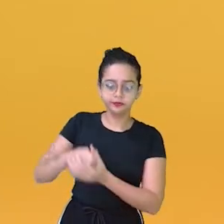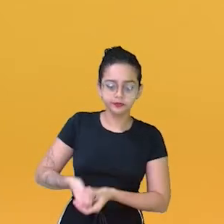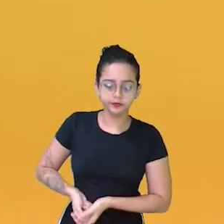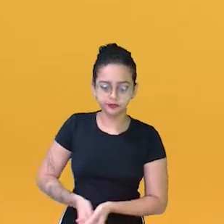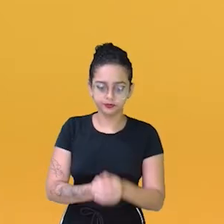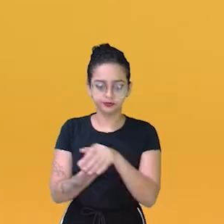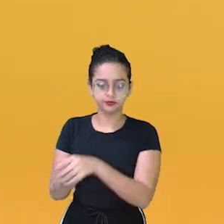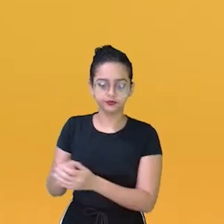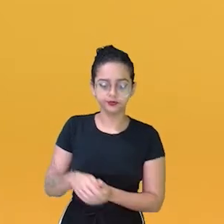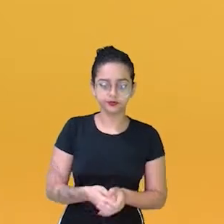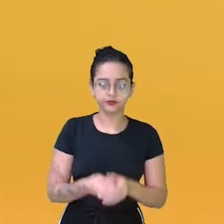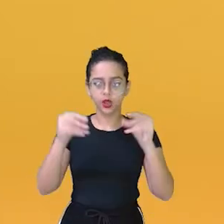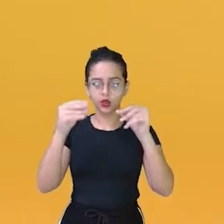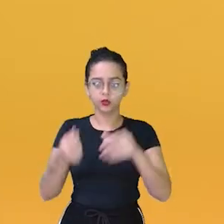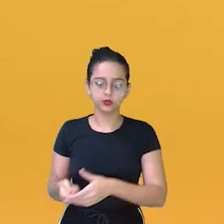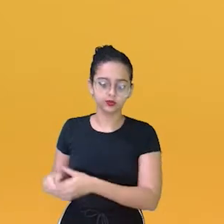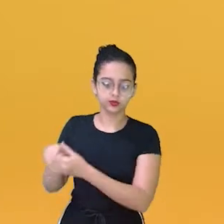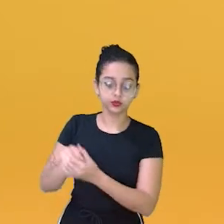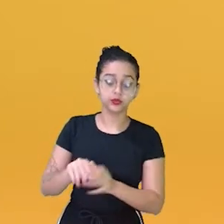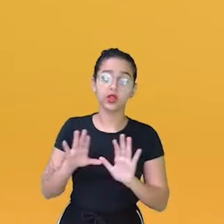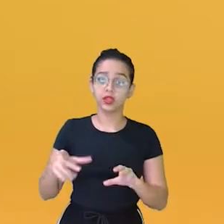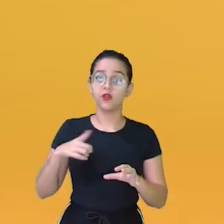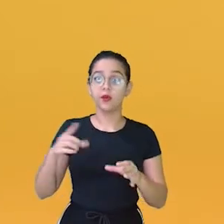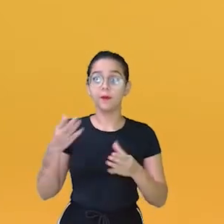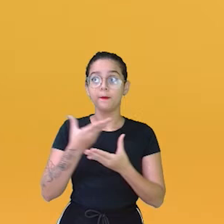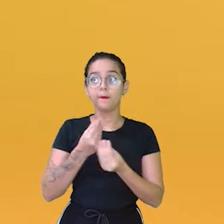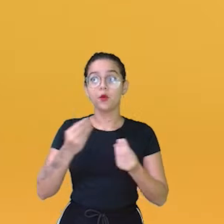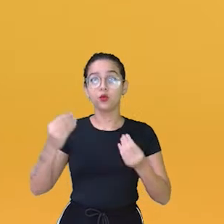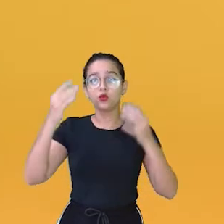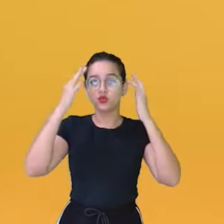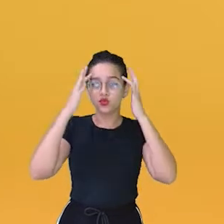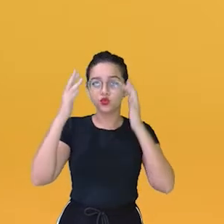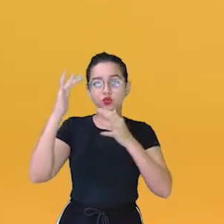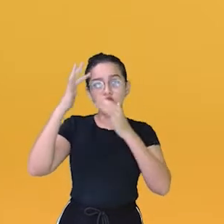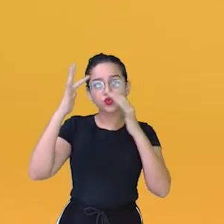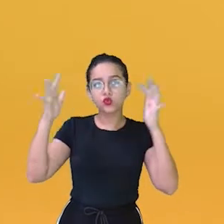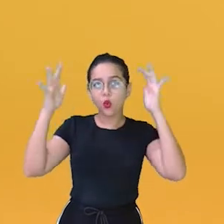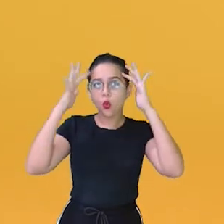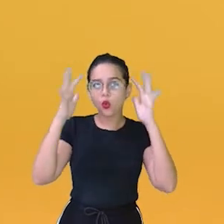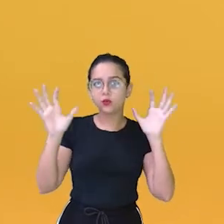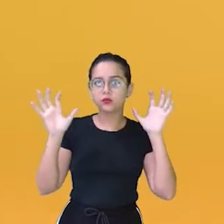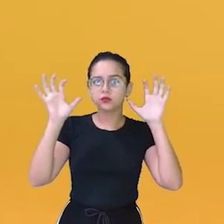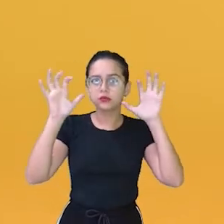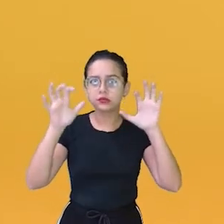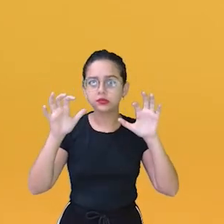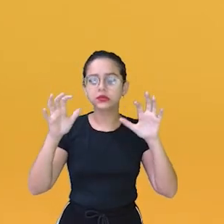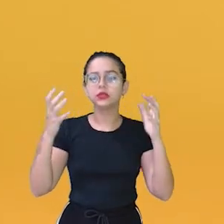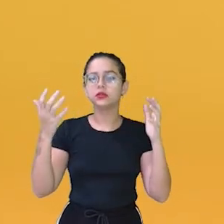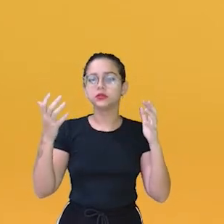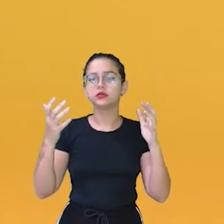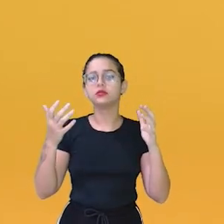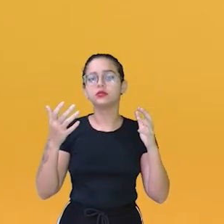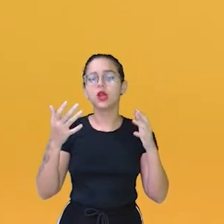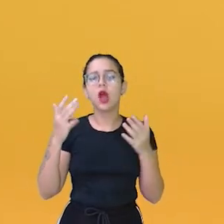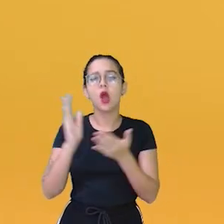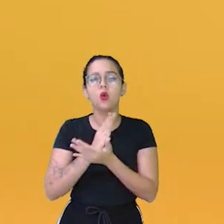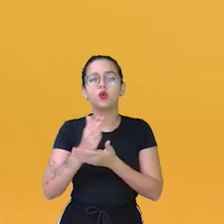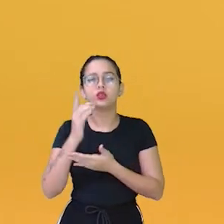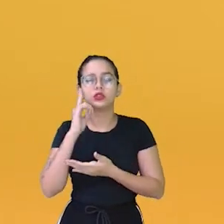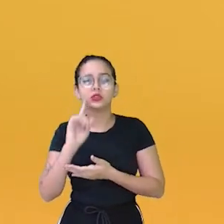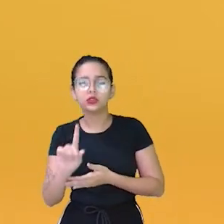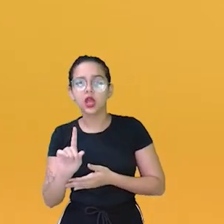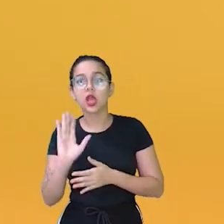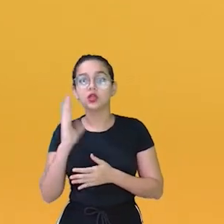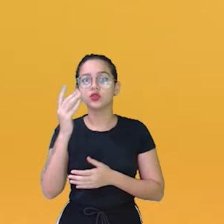Porém, como a mãe teve assim, uma série de pesadelos e assombros durante alguns dias, a